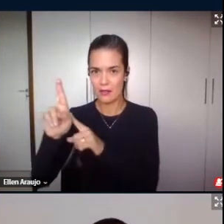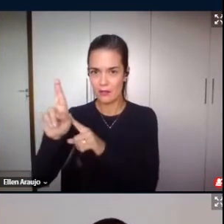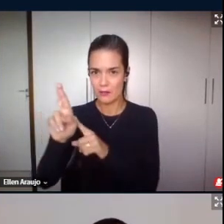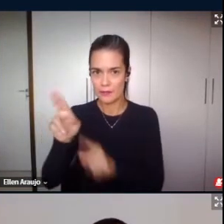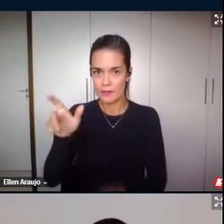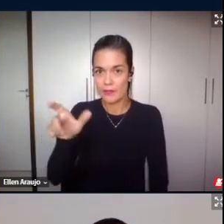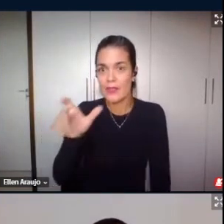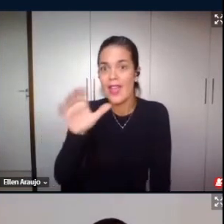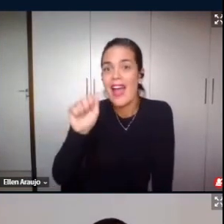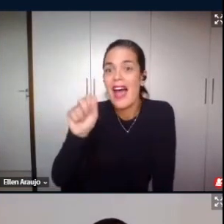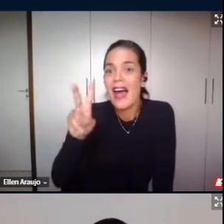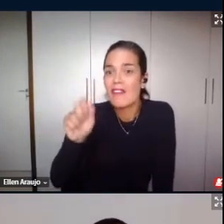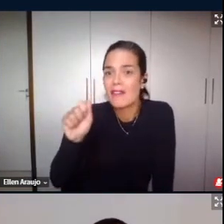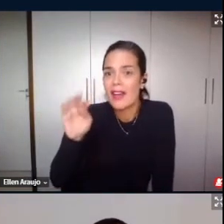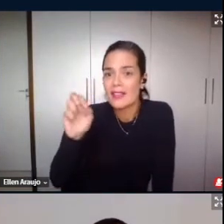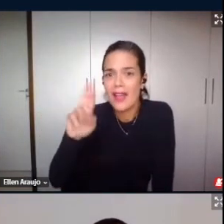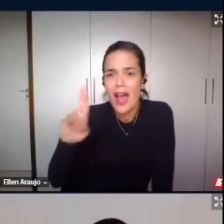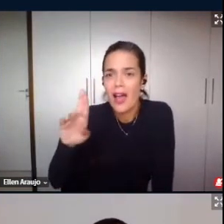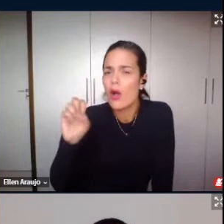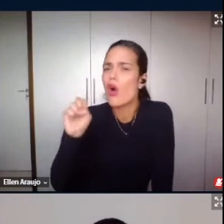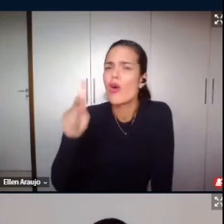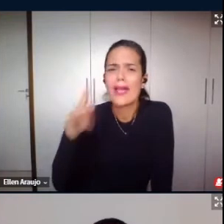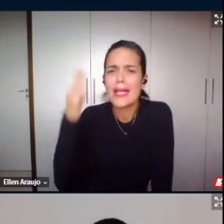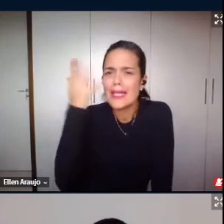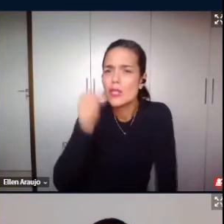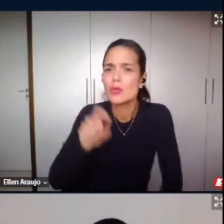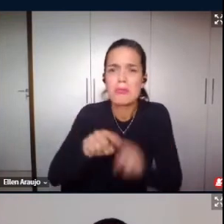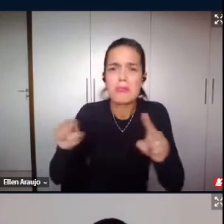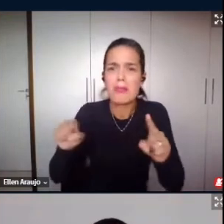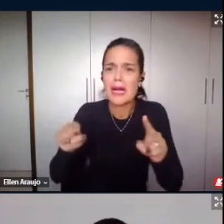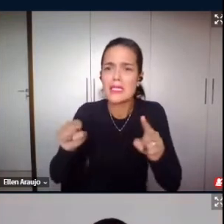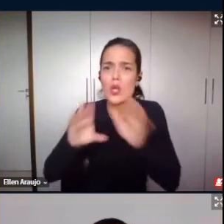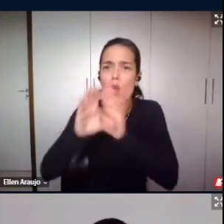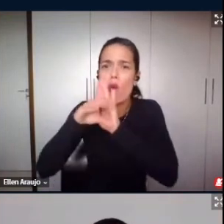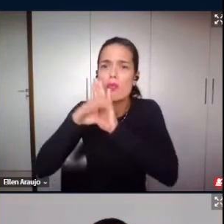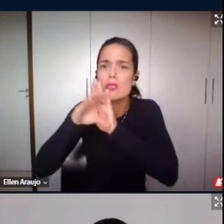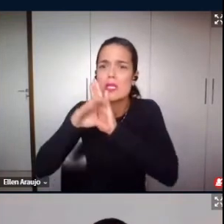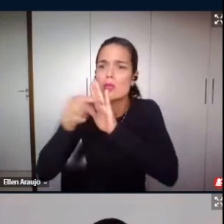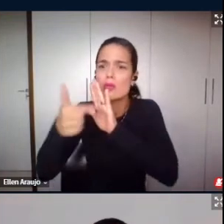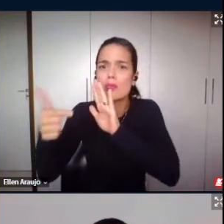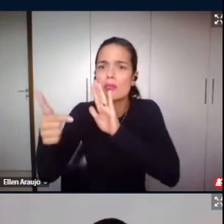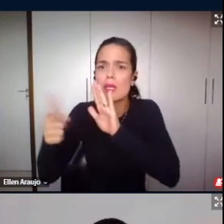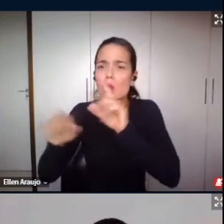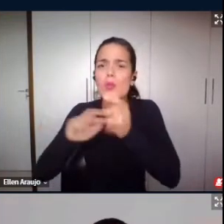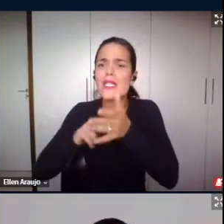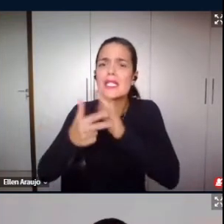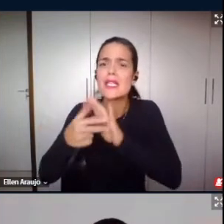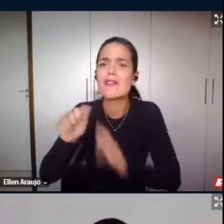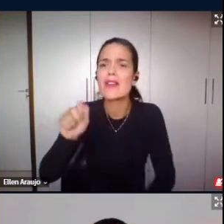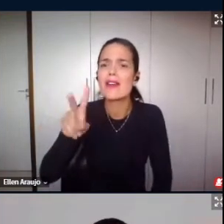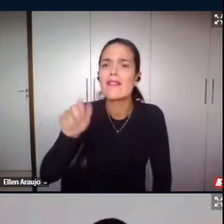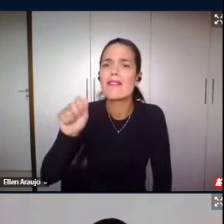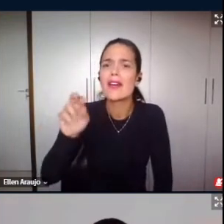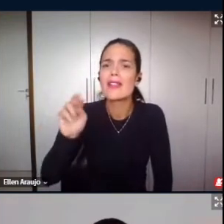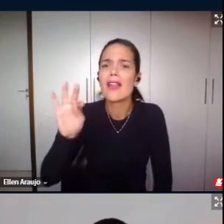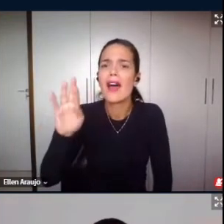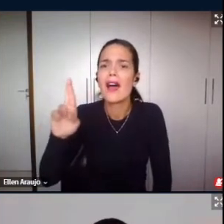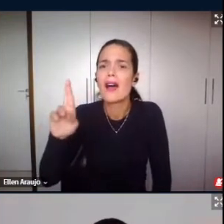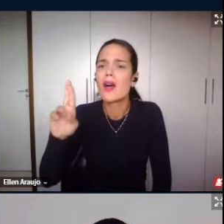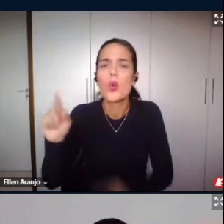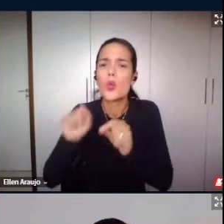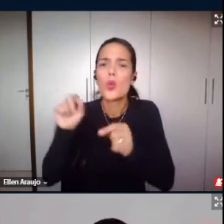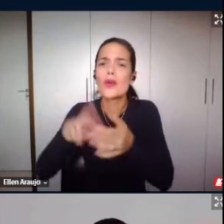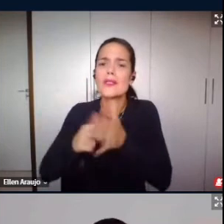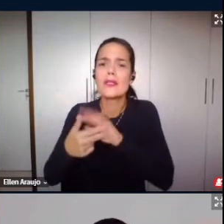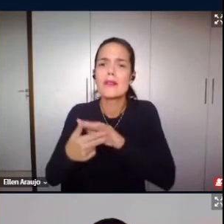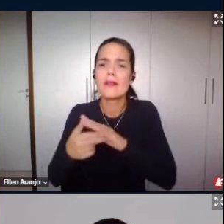avatar não foi definido, pelo menos eu, em nenhum momento foi dito. Avatar é X.